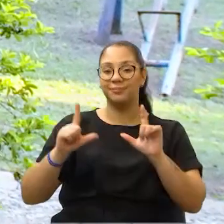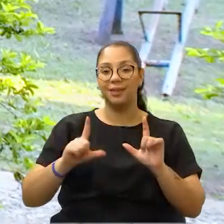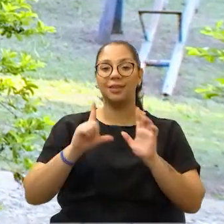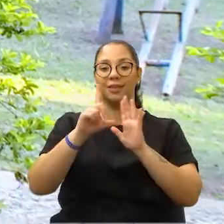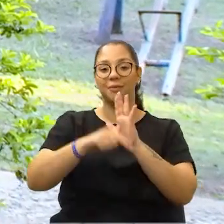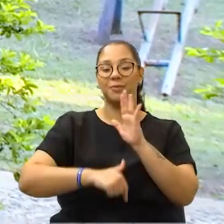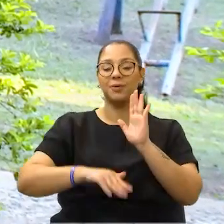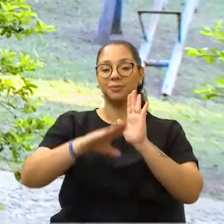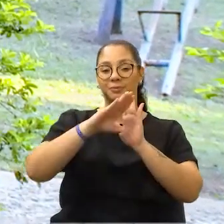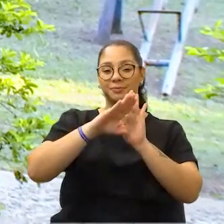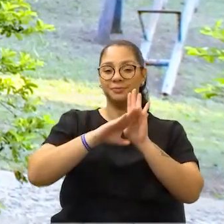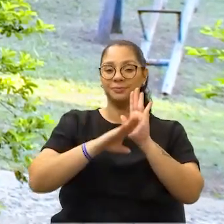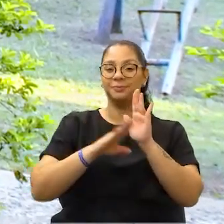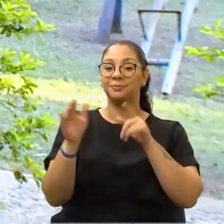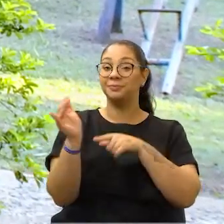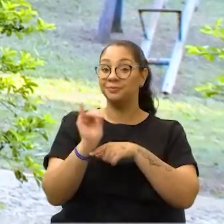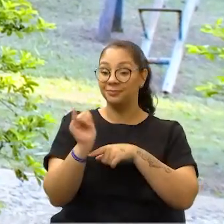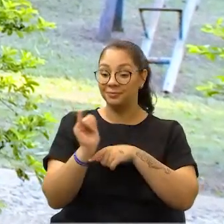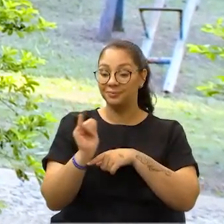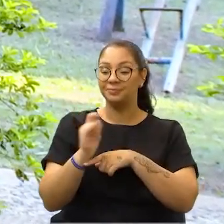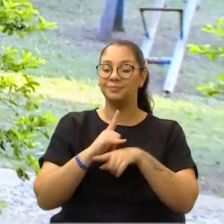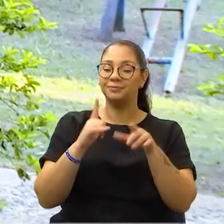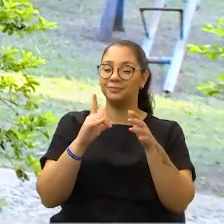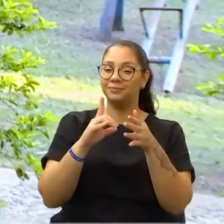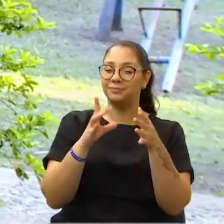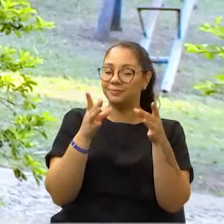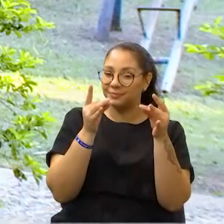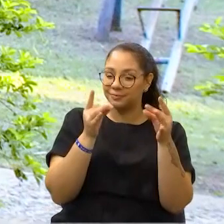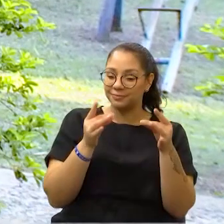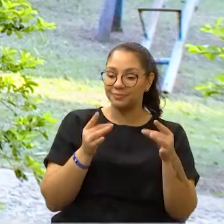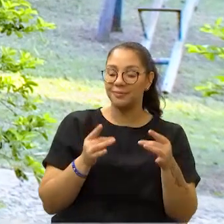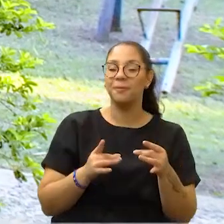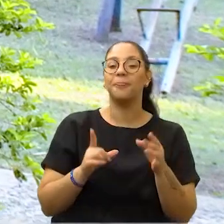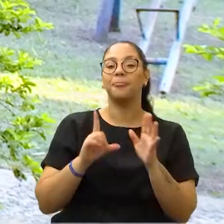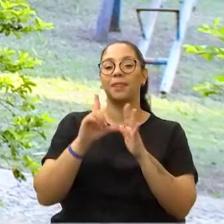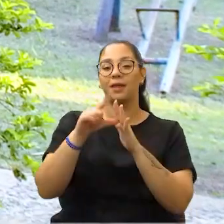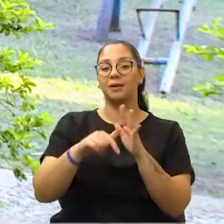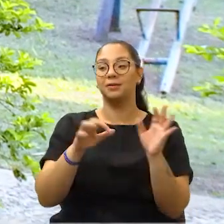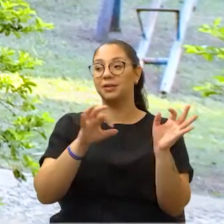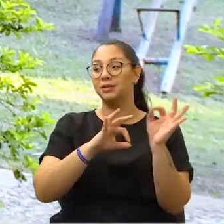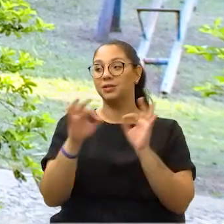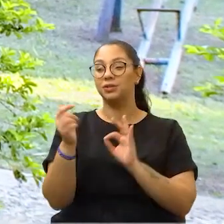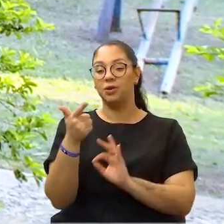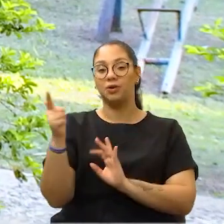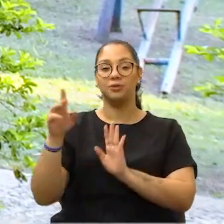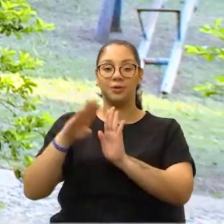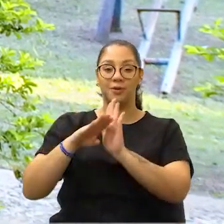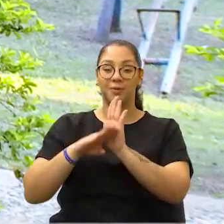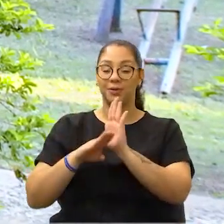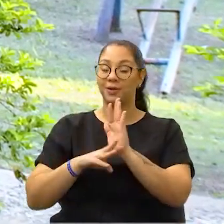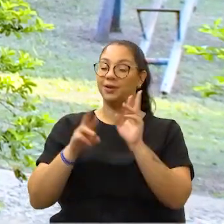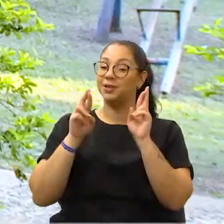YouTube assistir o programa com calma, pausar, anotar com atenção e assistir também os outros